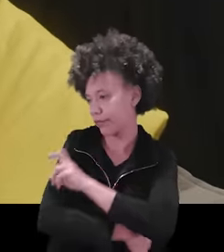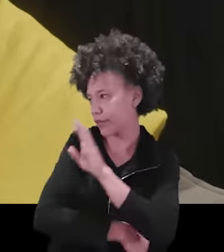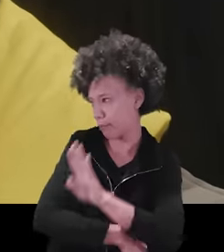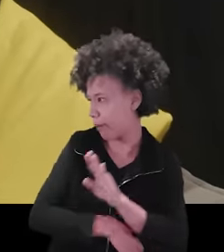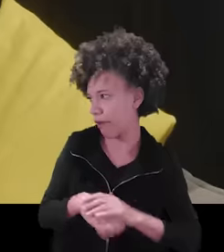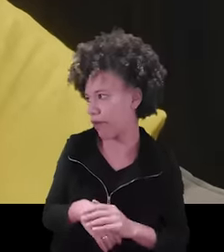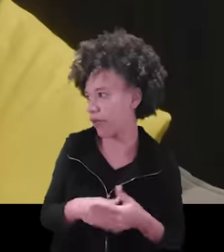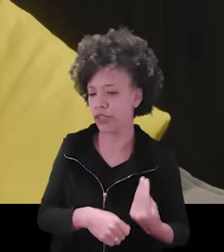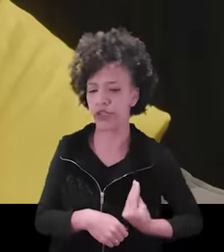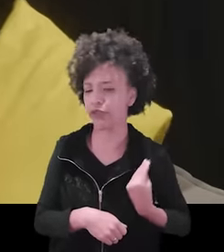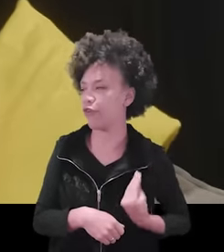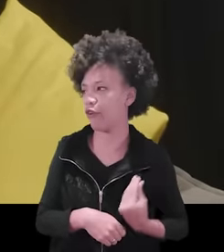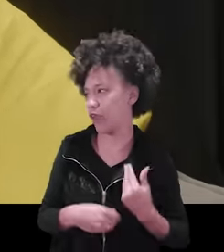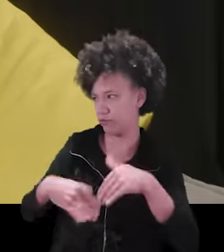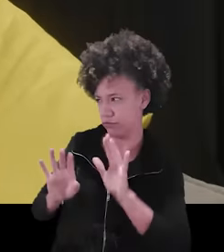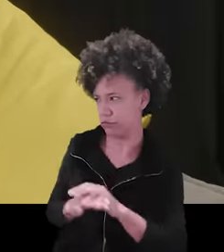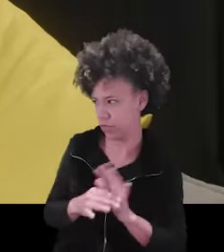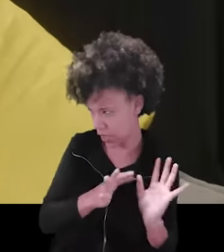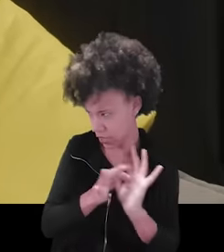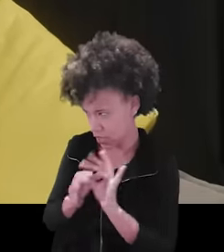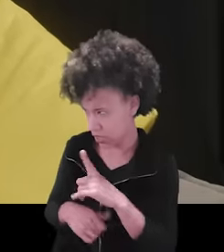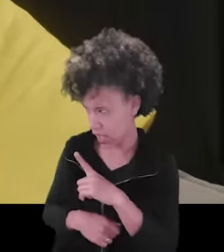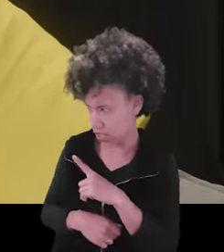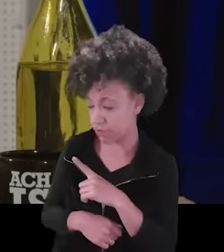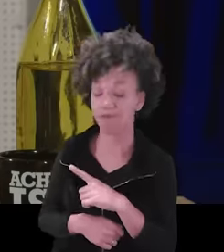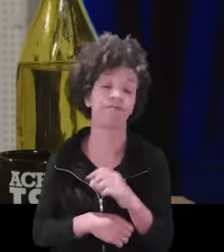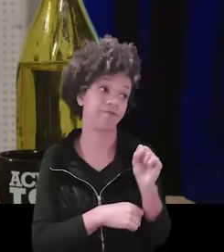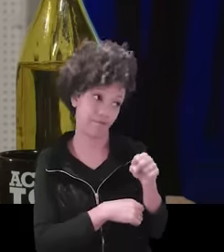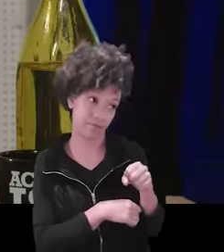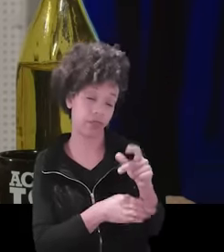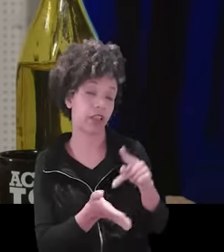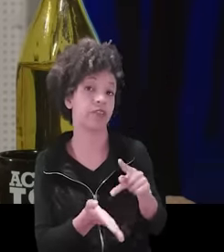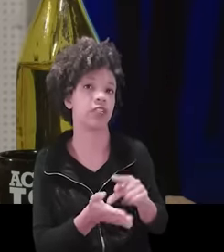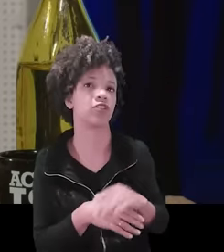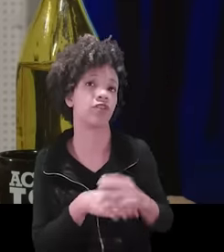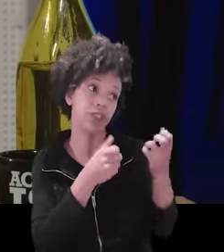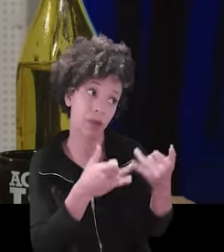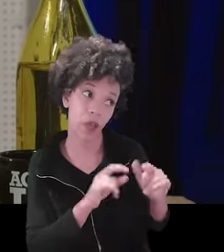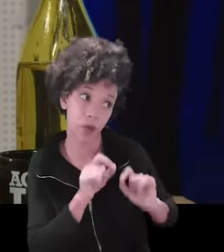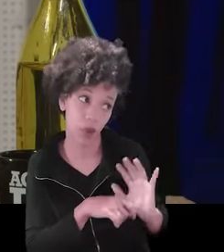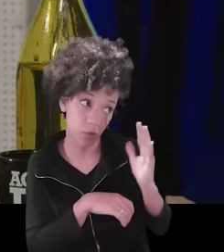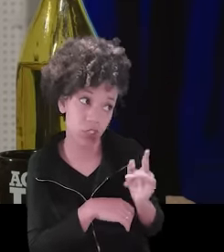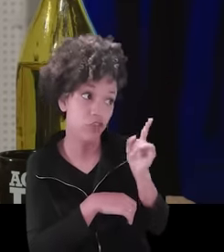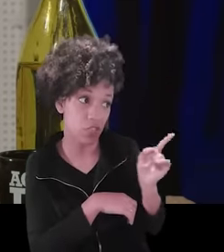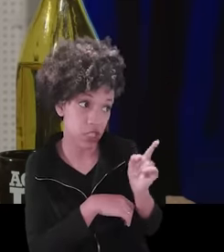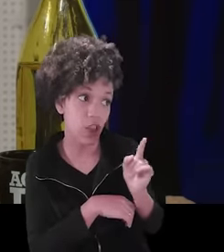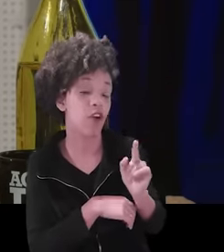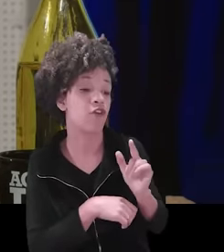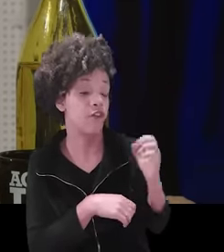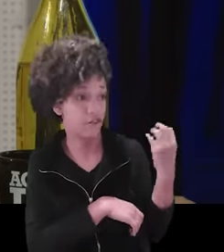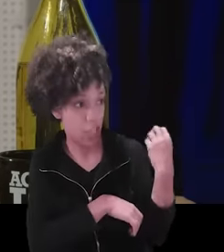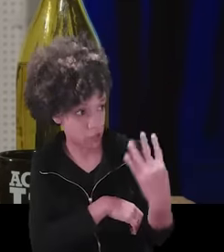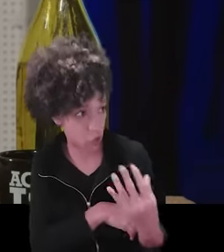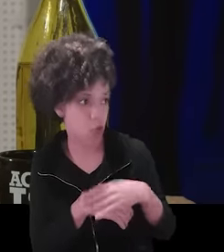que ele não vive há muito tempo lá e faz sentido que eu tô falando faz na verdade assim vou até falar o que aconteceu quando você